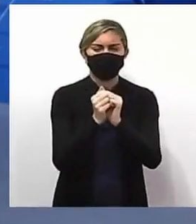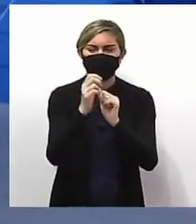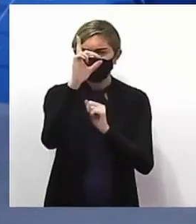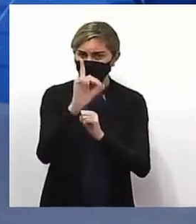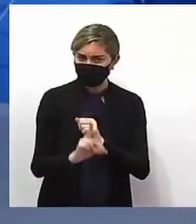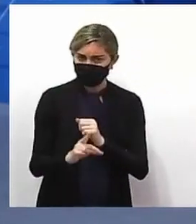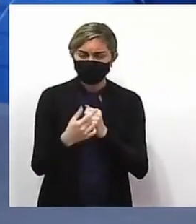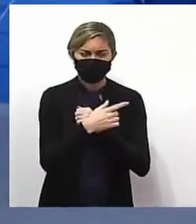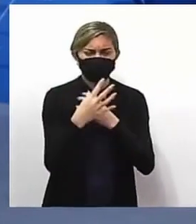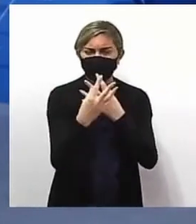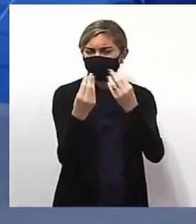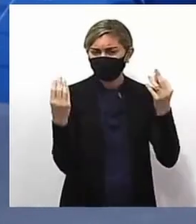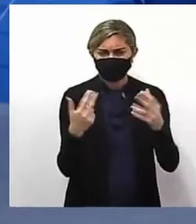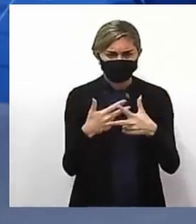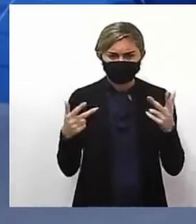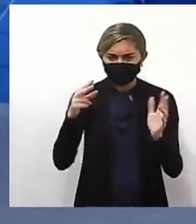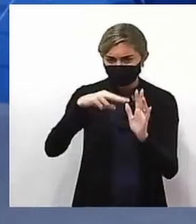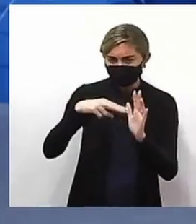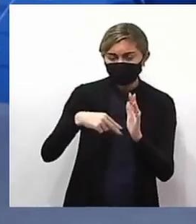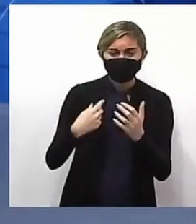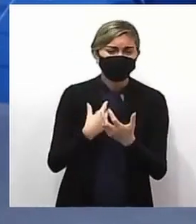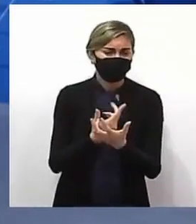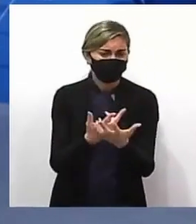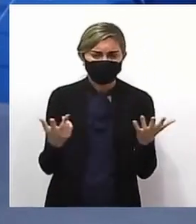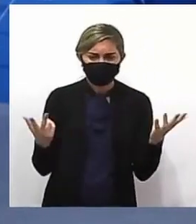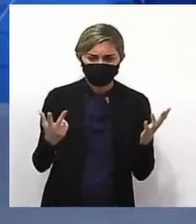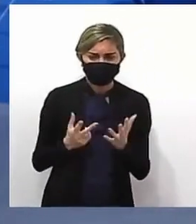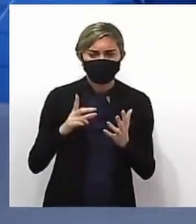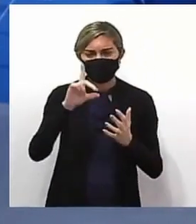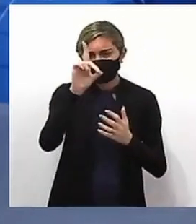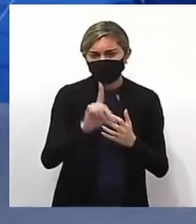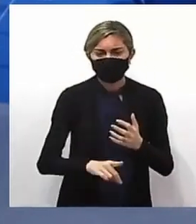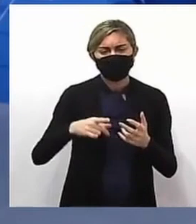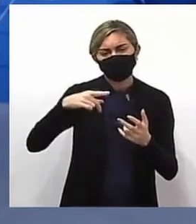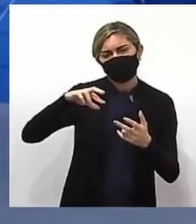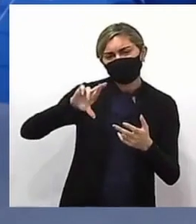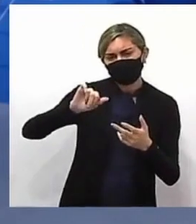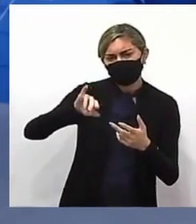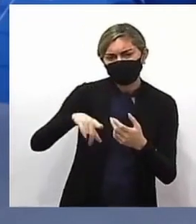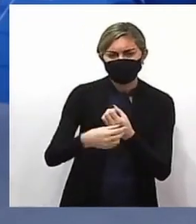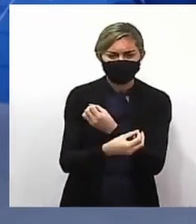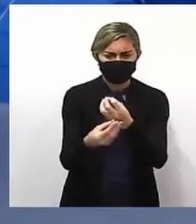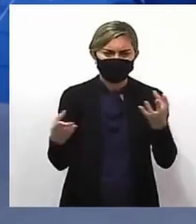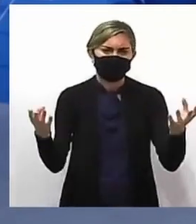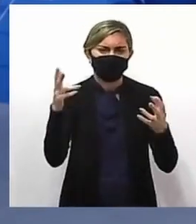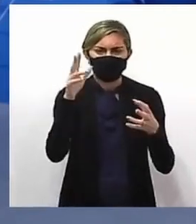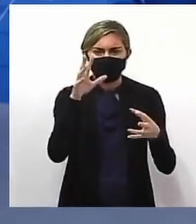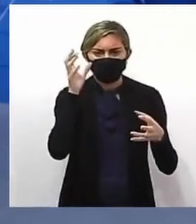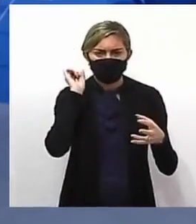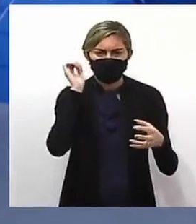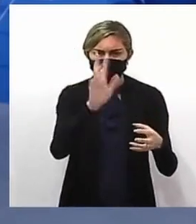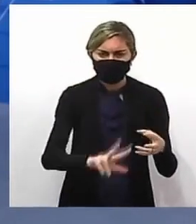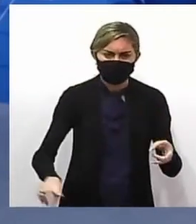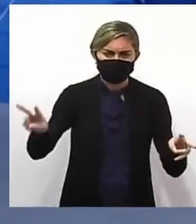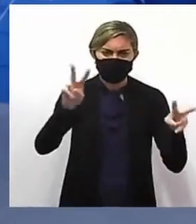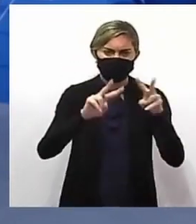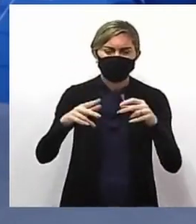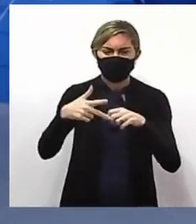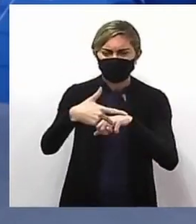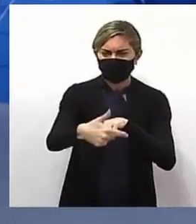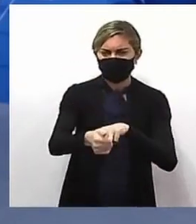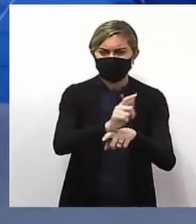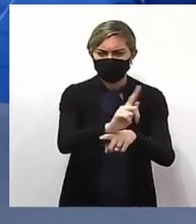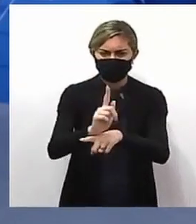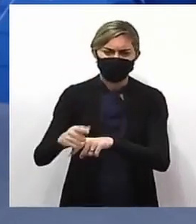diretora, é tanta coisa, gente, que eu tenho que ler aqui mesmo. Ela é diretora, produtora, distribuidora audiovisual. Ela tem especialização em gestão